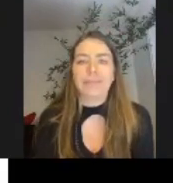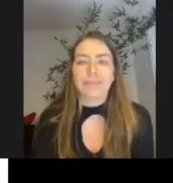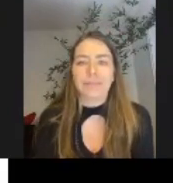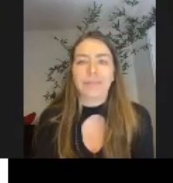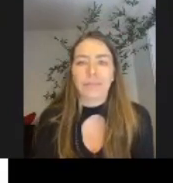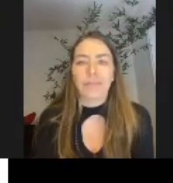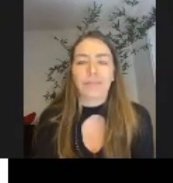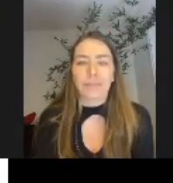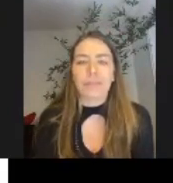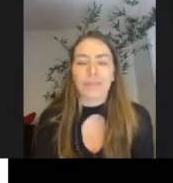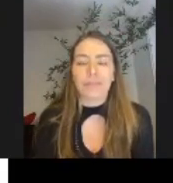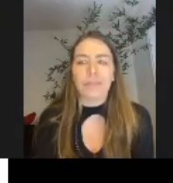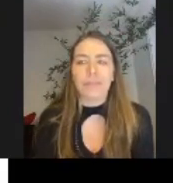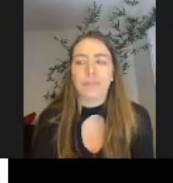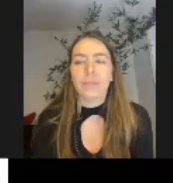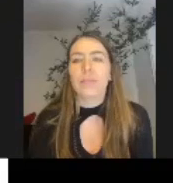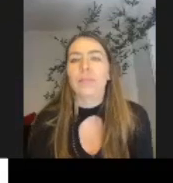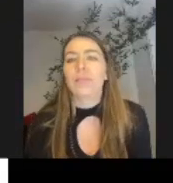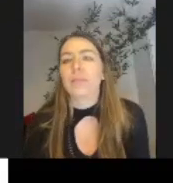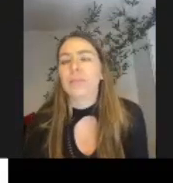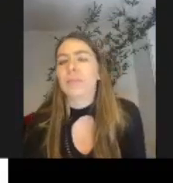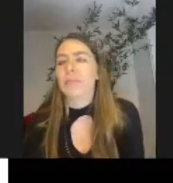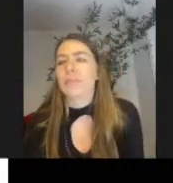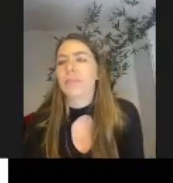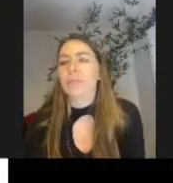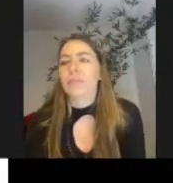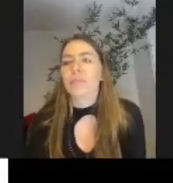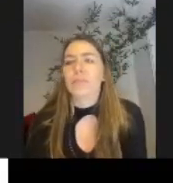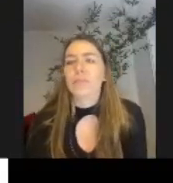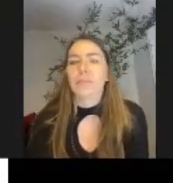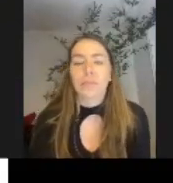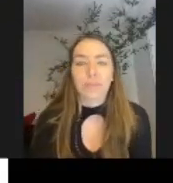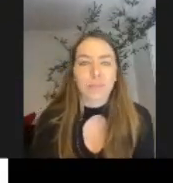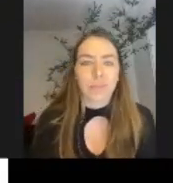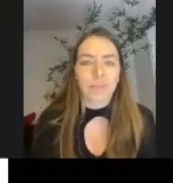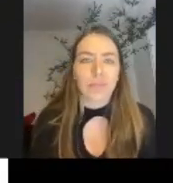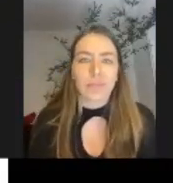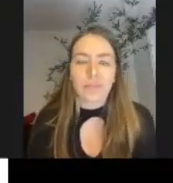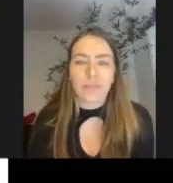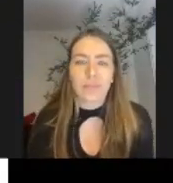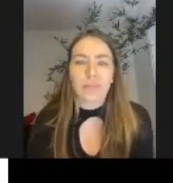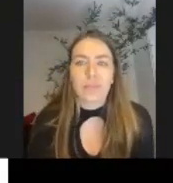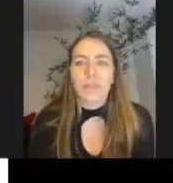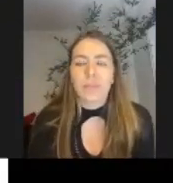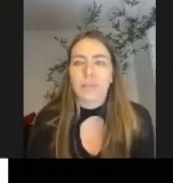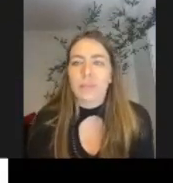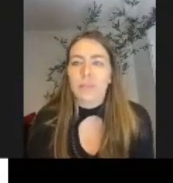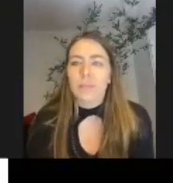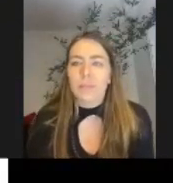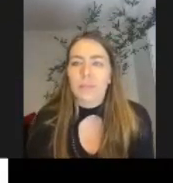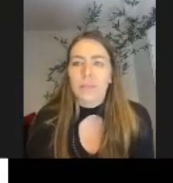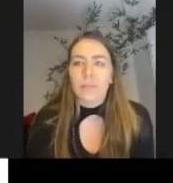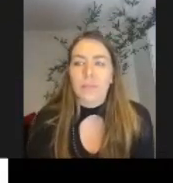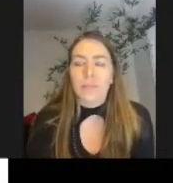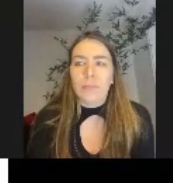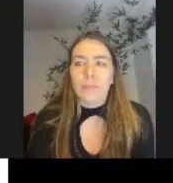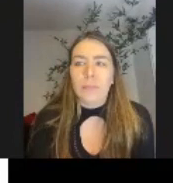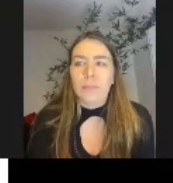avaliada nisso. Então, para quem vai querer continuar, gente, a aula com a gente, o meu pedido é: